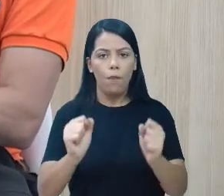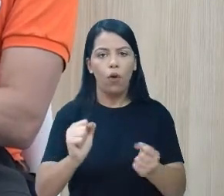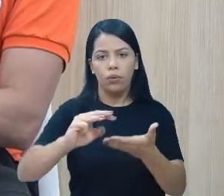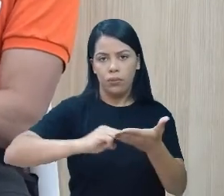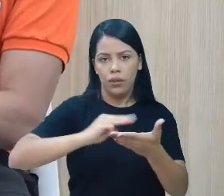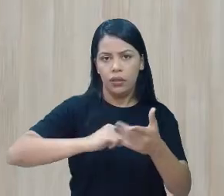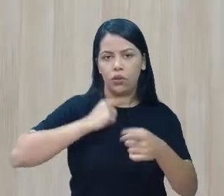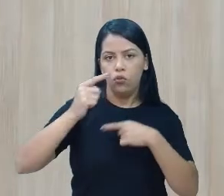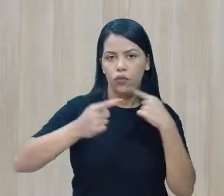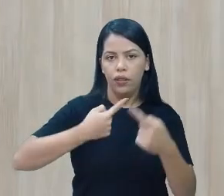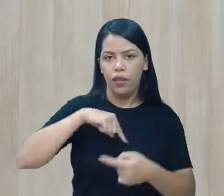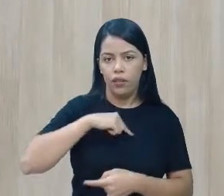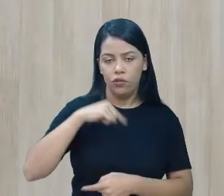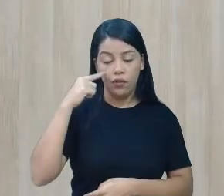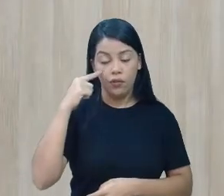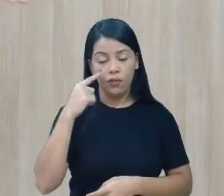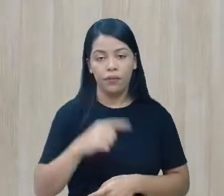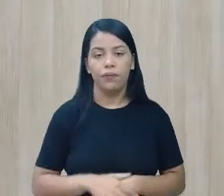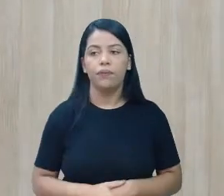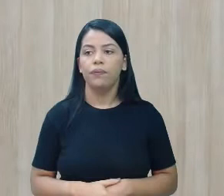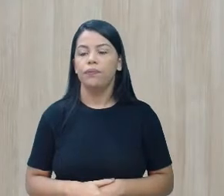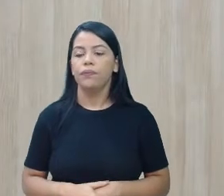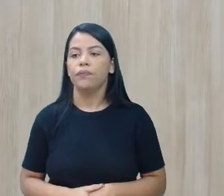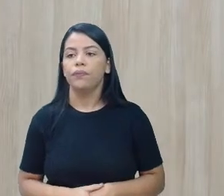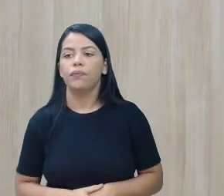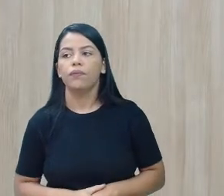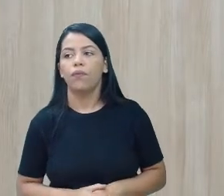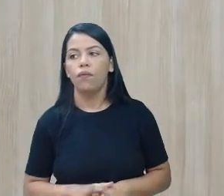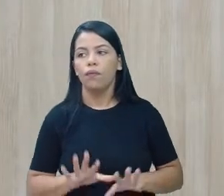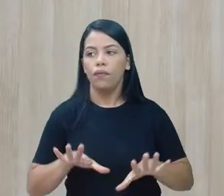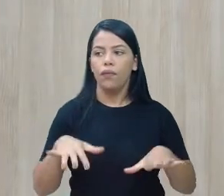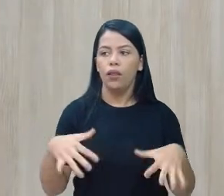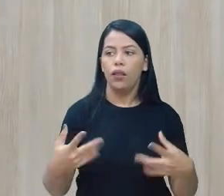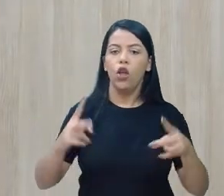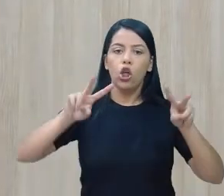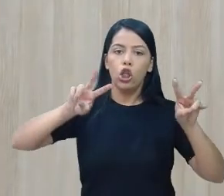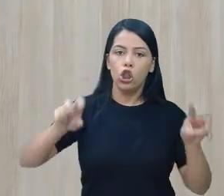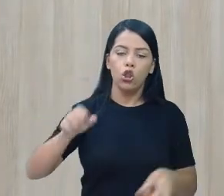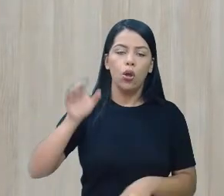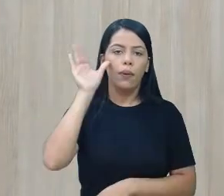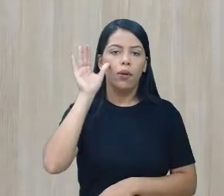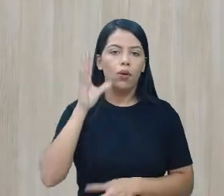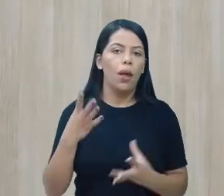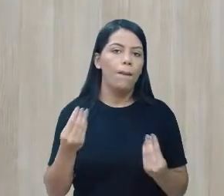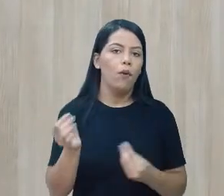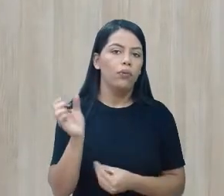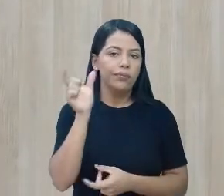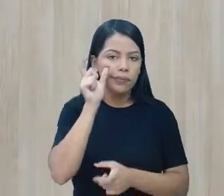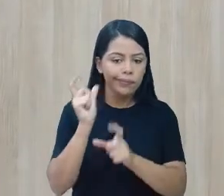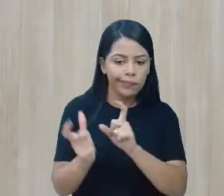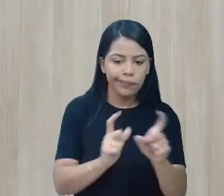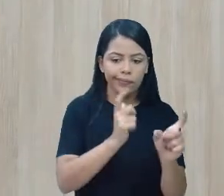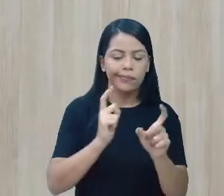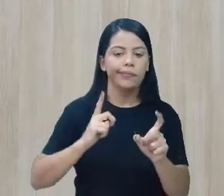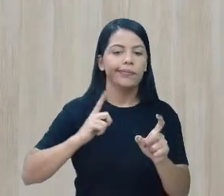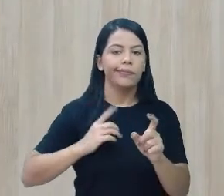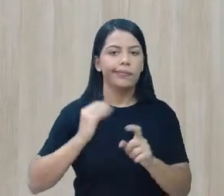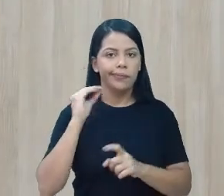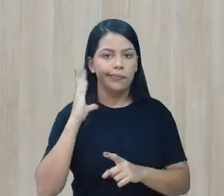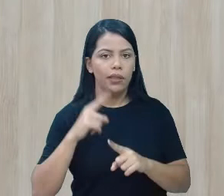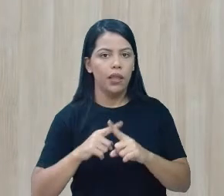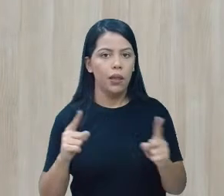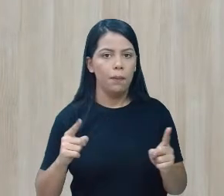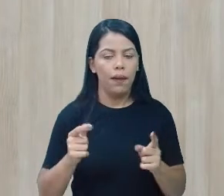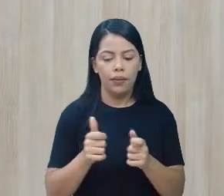bom? Vamos lá, então, né? No caso das curiosidades, é sempre interessante. Pedro trouxe no celular, mas na